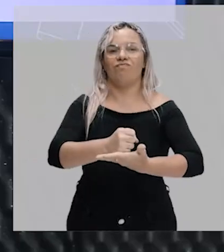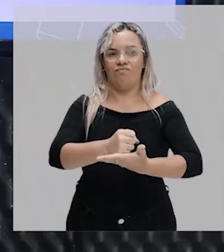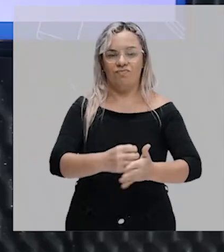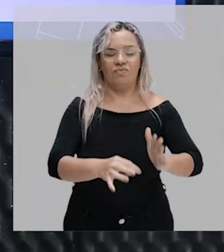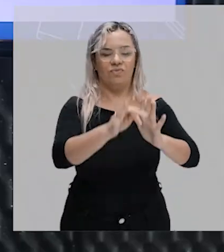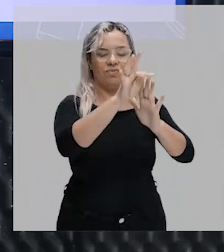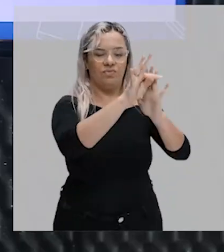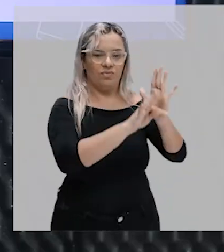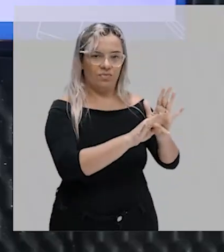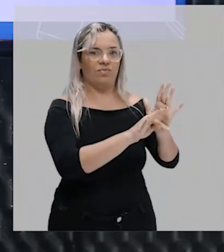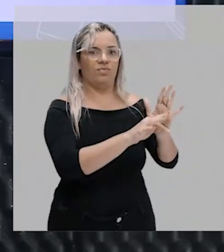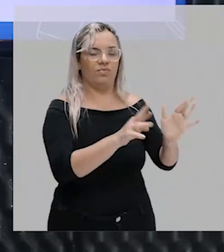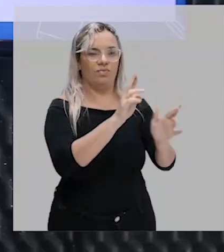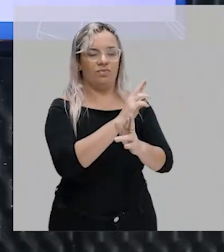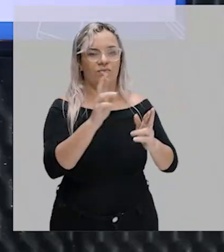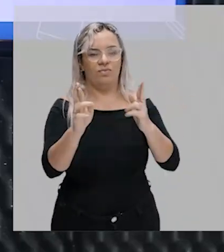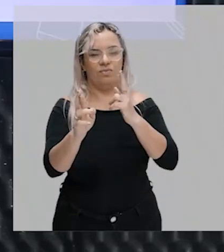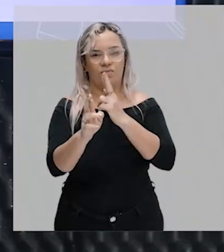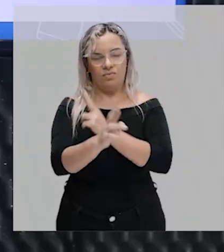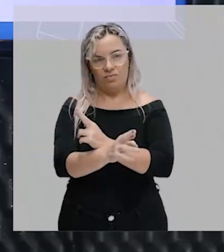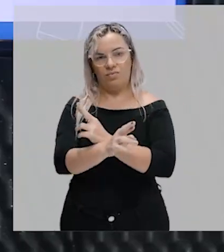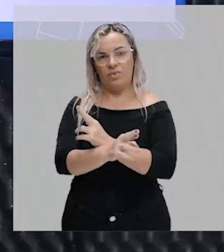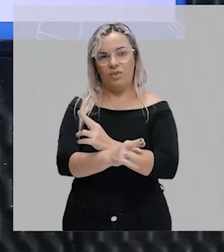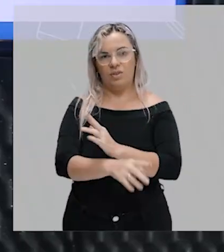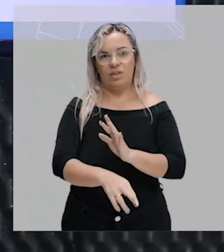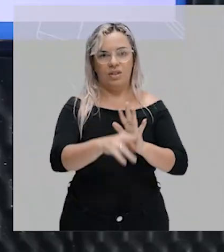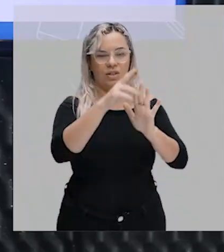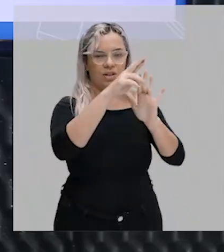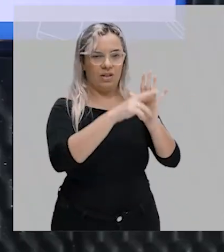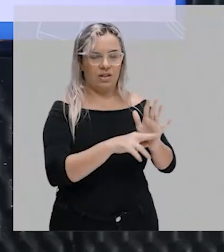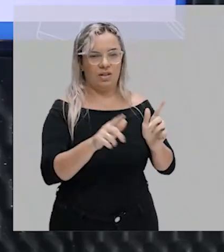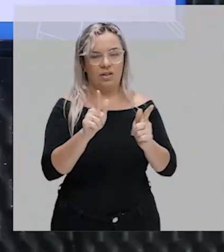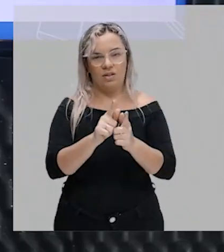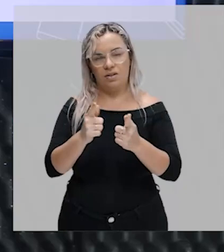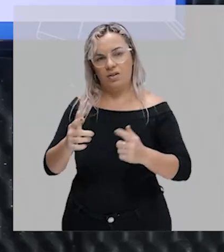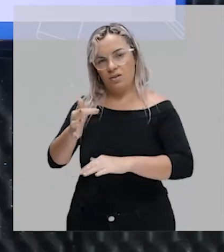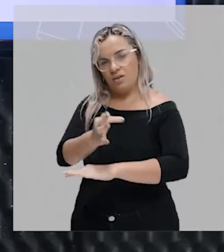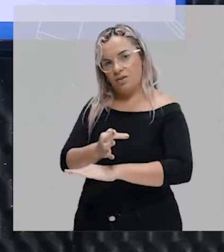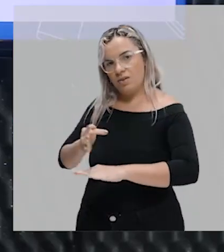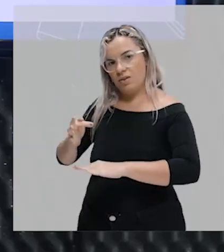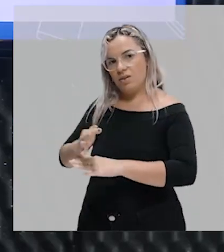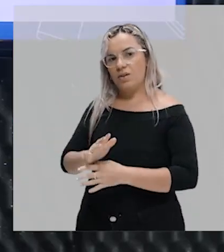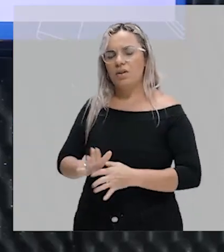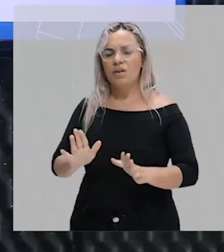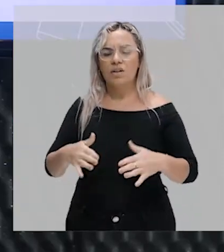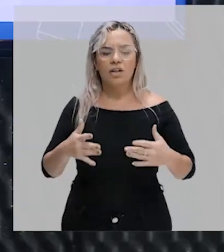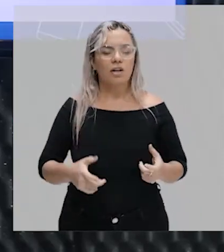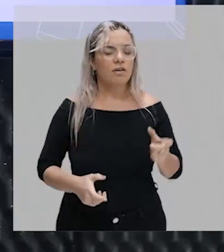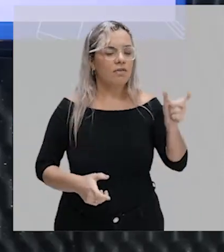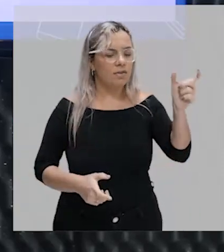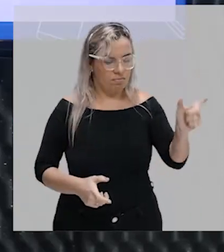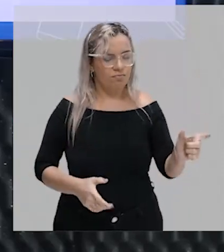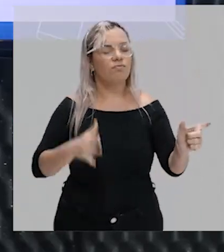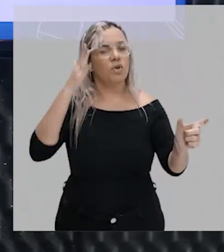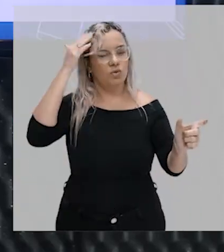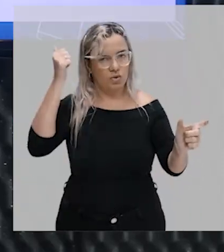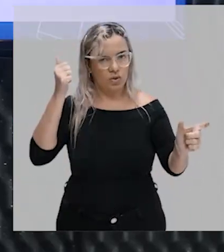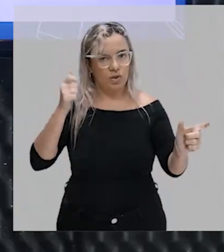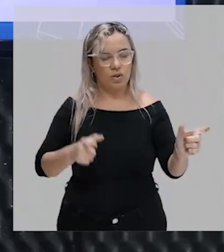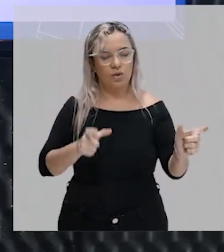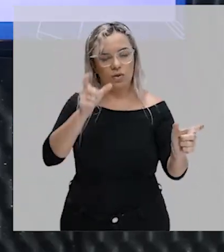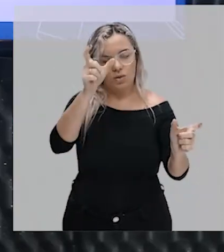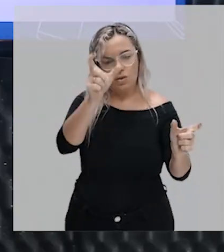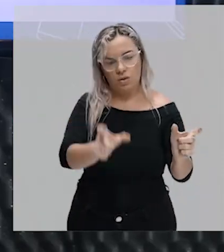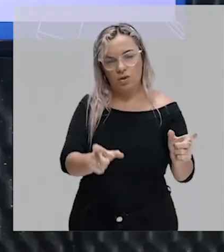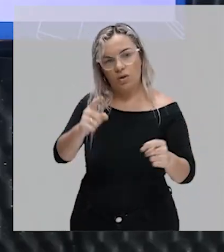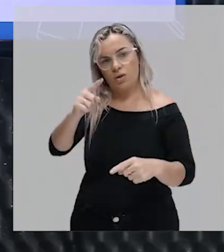textos de acordo com a norma culta da gramática, sabendo quem vai fazer papel de sujeito, quem vai fazer papel de objeto,